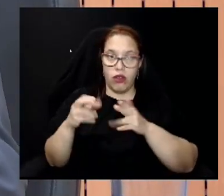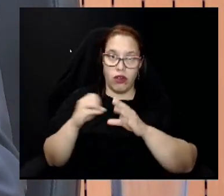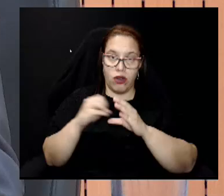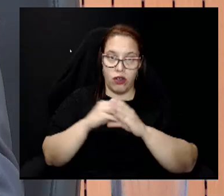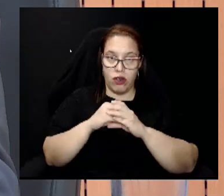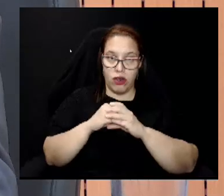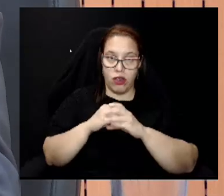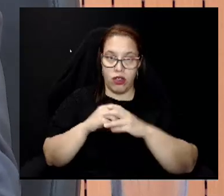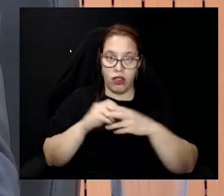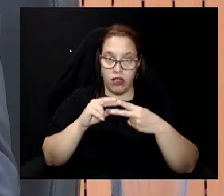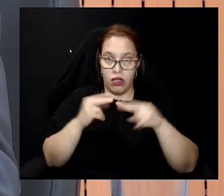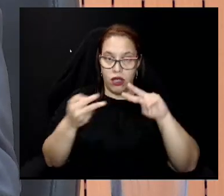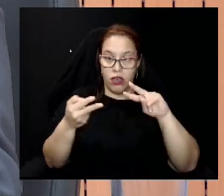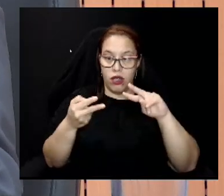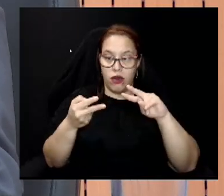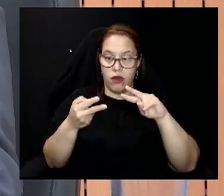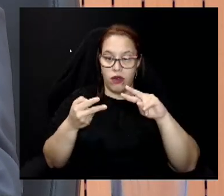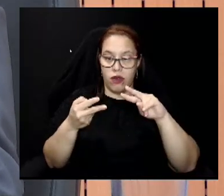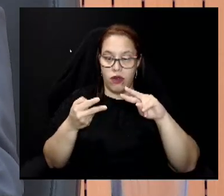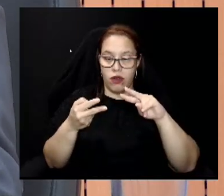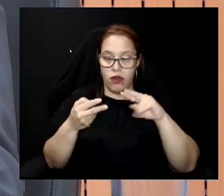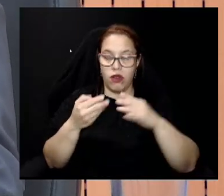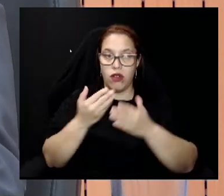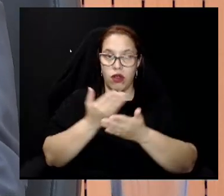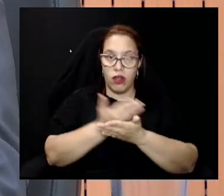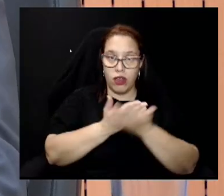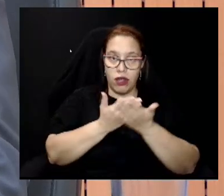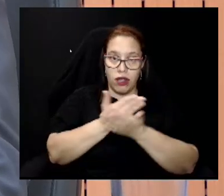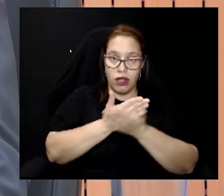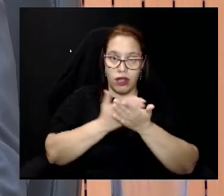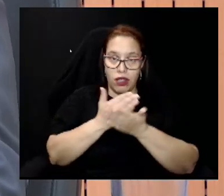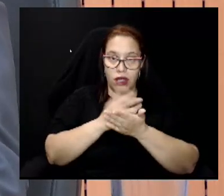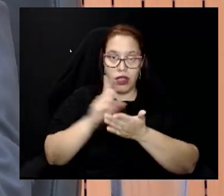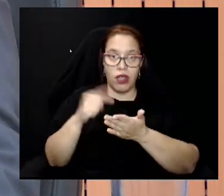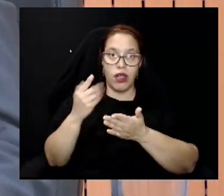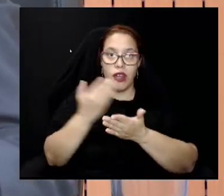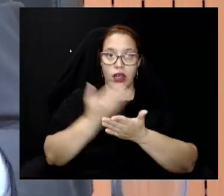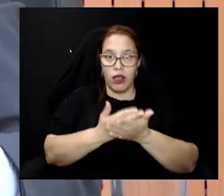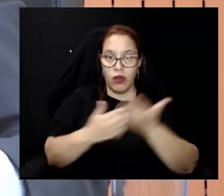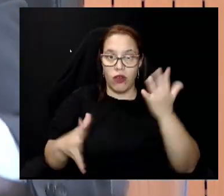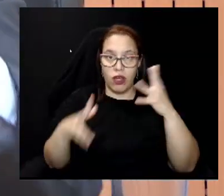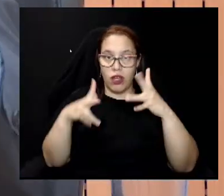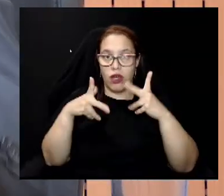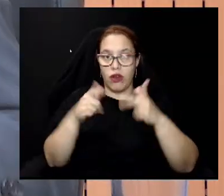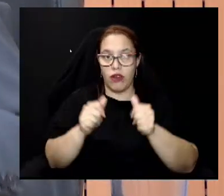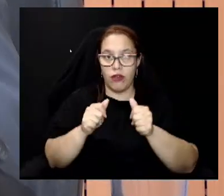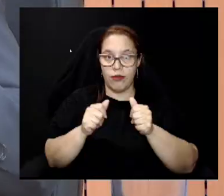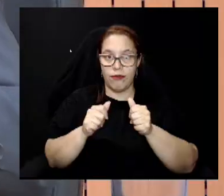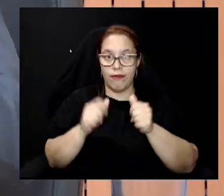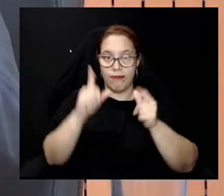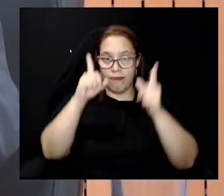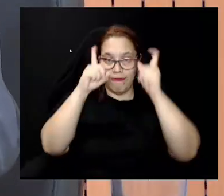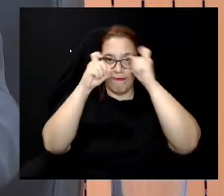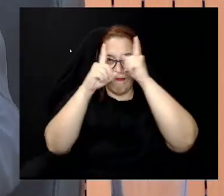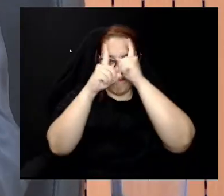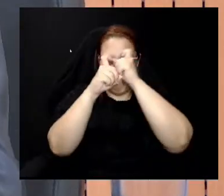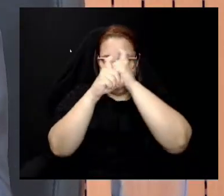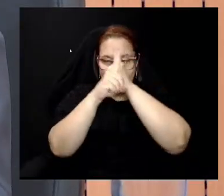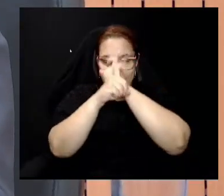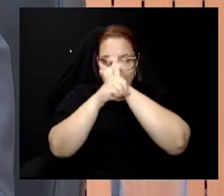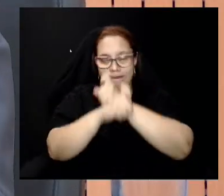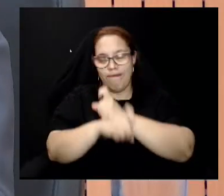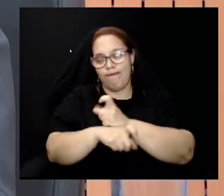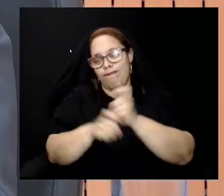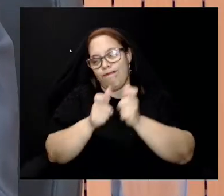das demais. Então, tratar aquilo ali, sem eliminar as outras, é um desafio extremamente grande. A